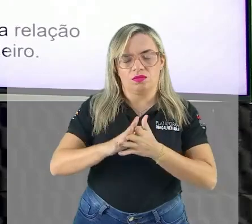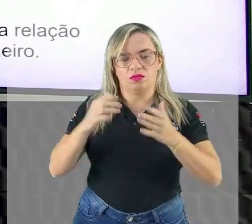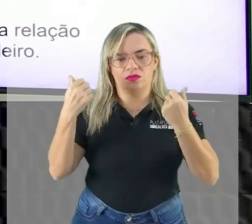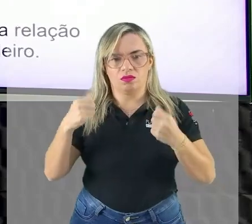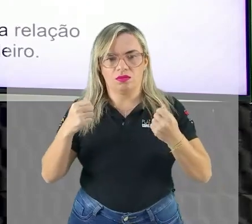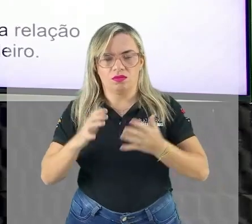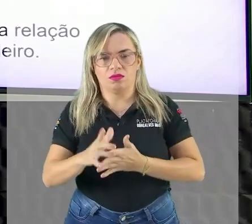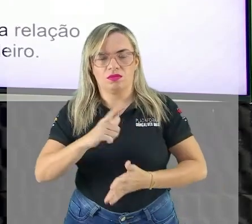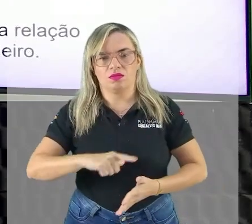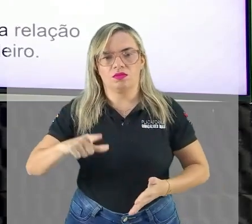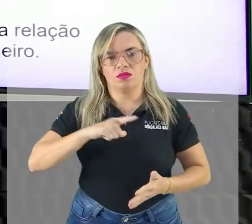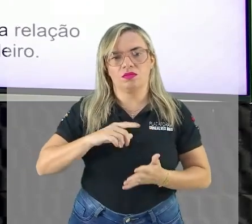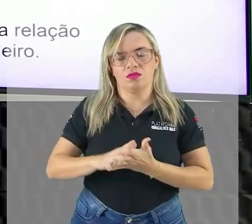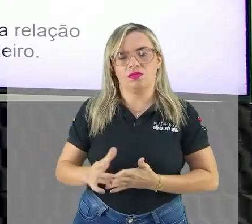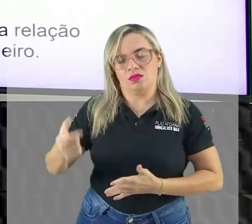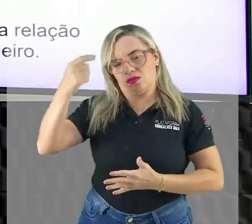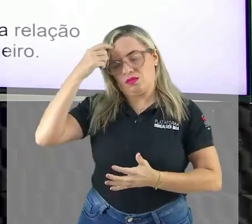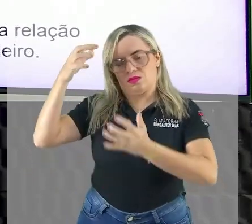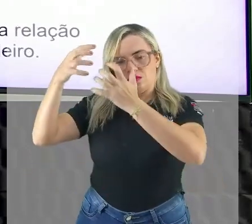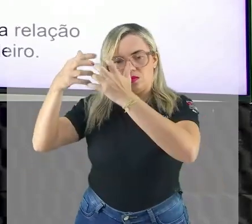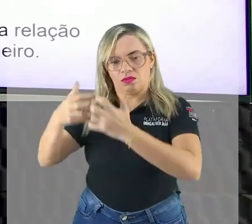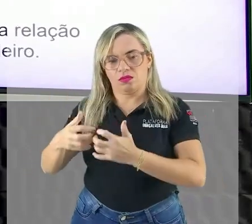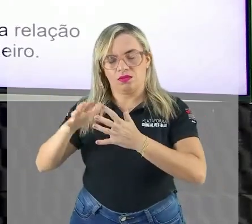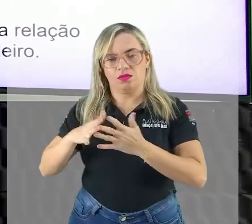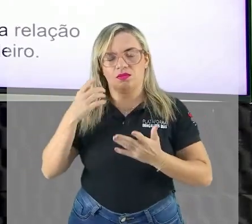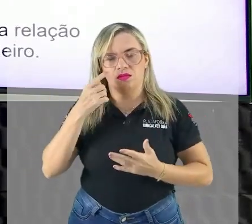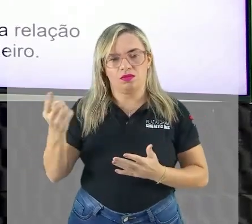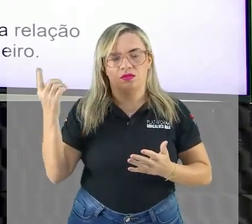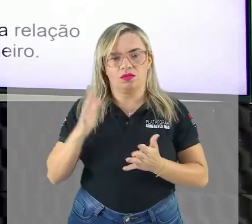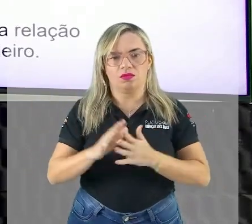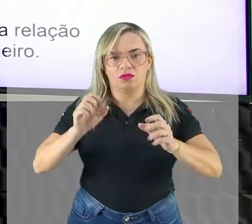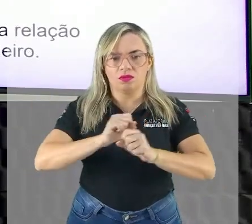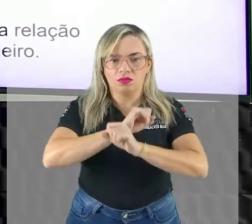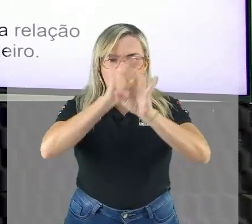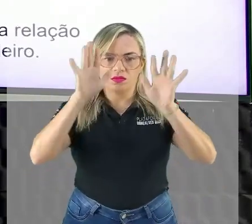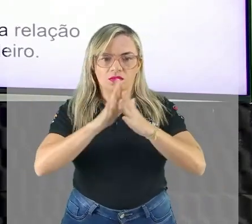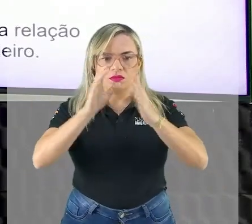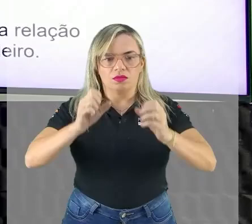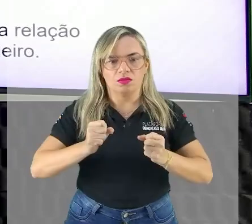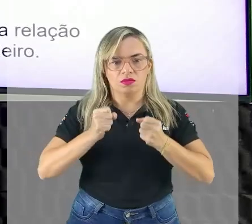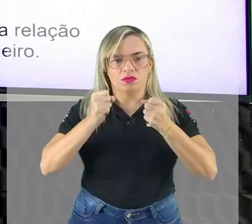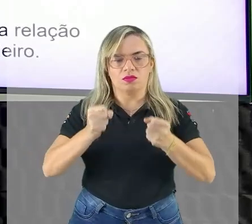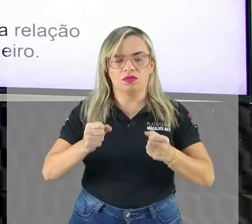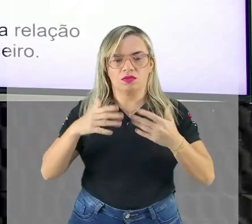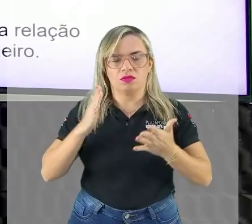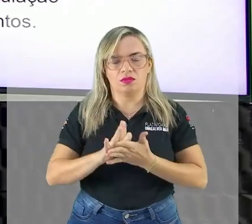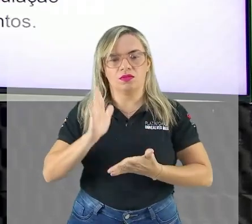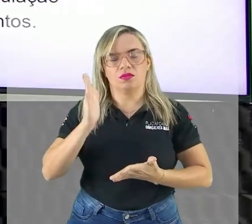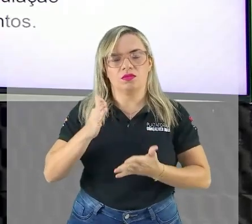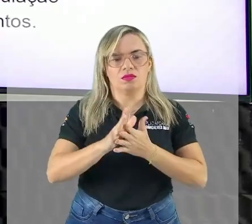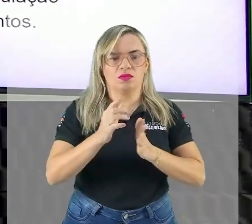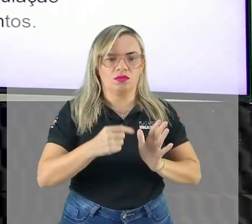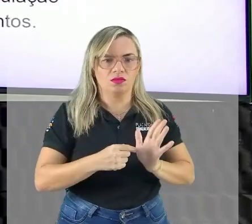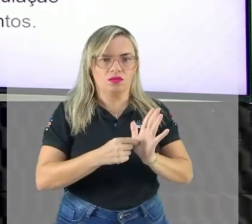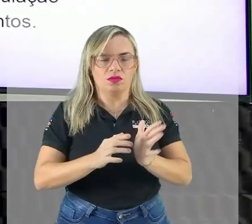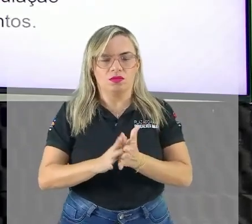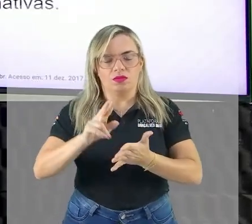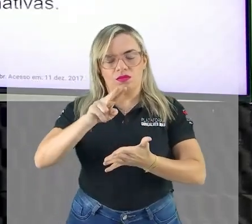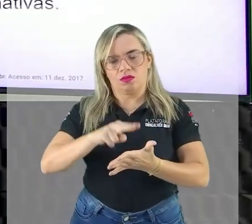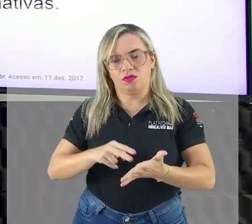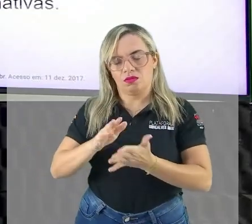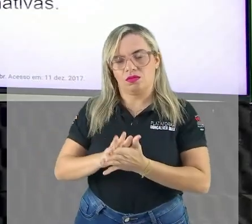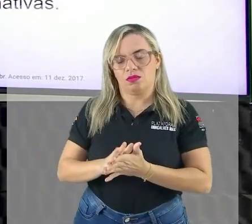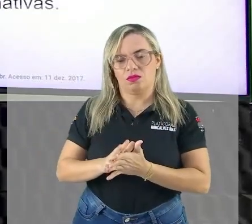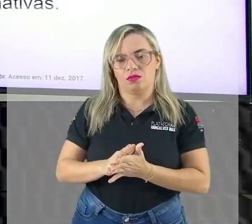precisa ter essa reflexão mesmo, né? É um problema mesmo bem nítido que a gente pode já está sinalizando com a leitura desse